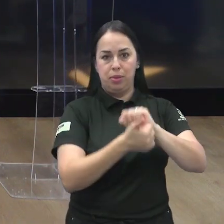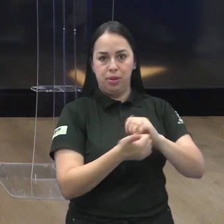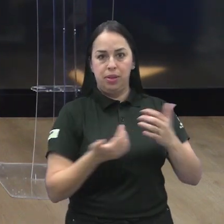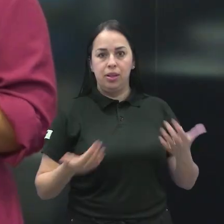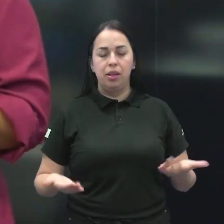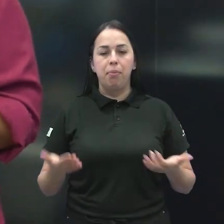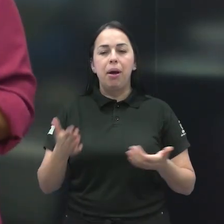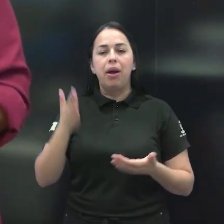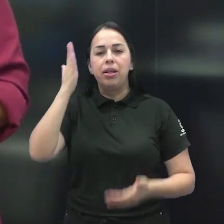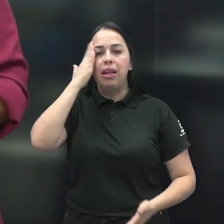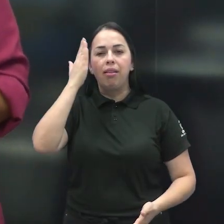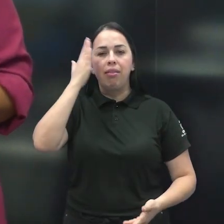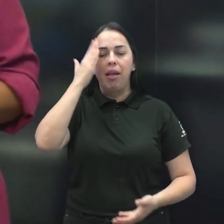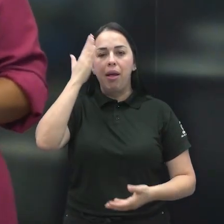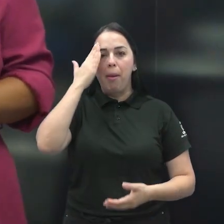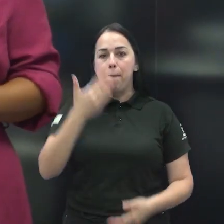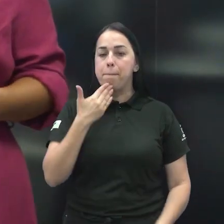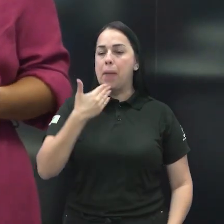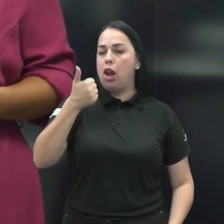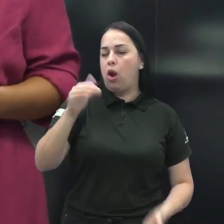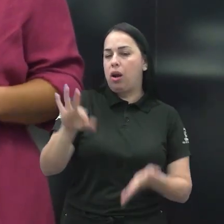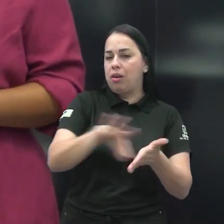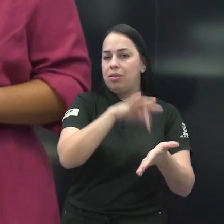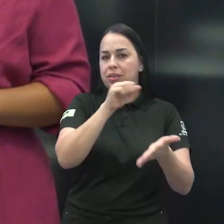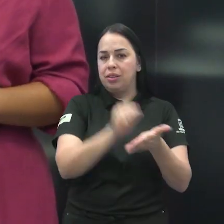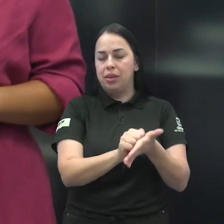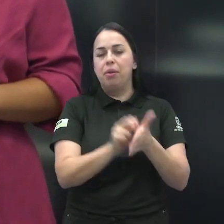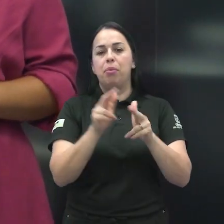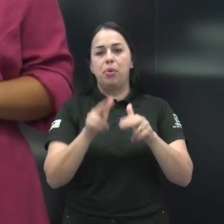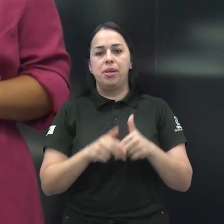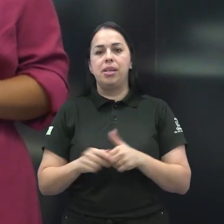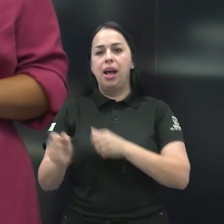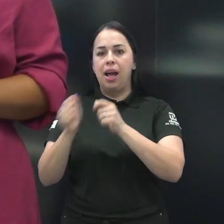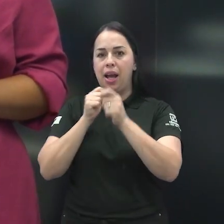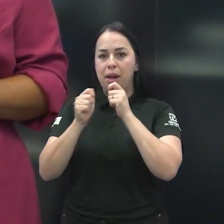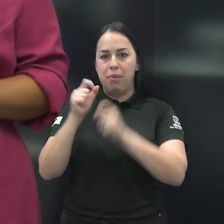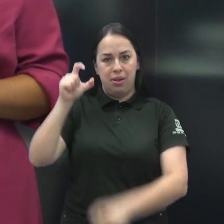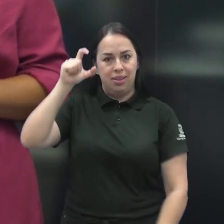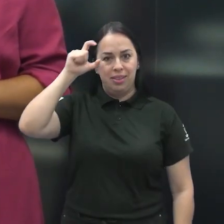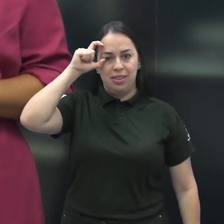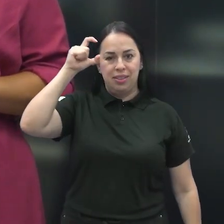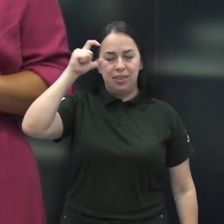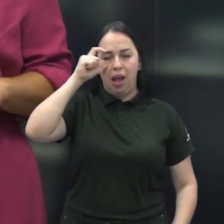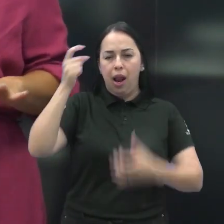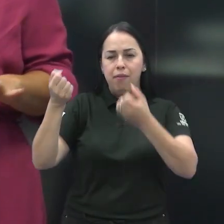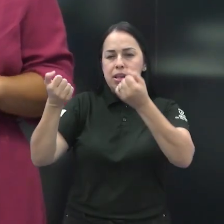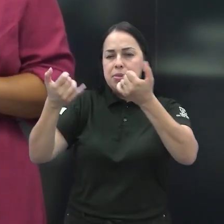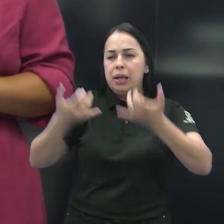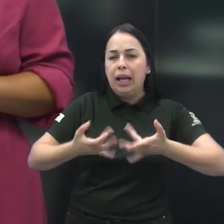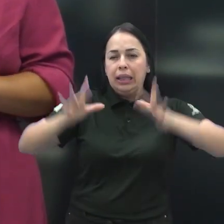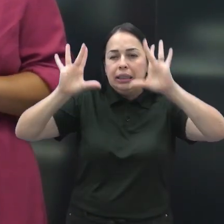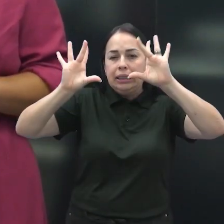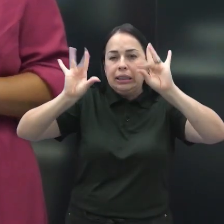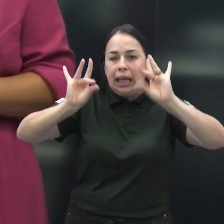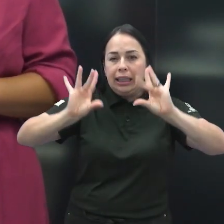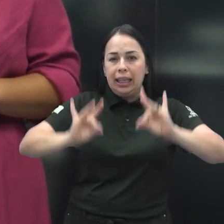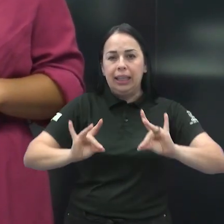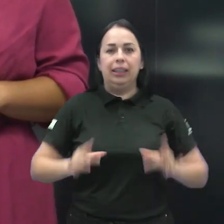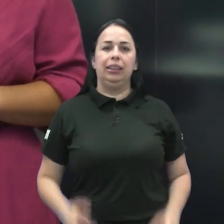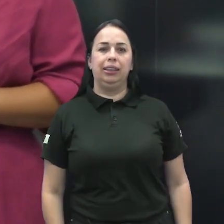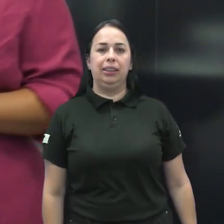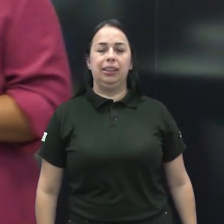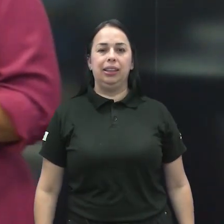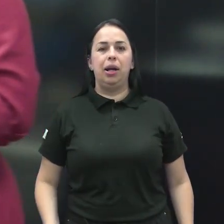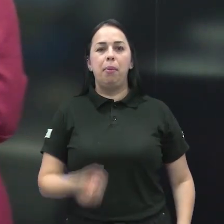município. E para a gente saber como se inscrever, a repórter Ana Vitória Caxias traz todas as informações para a